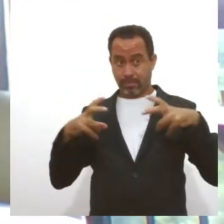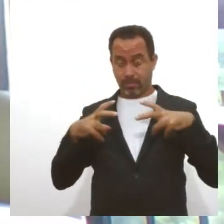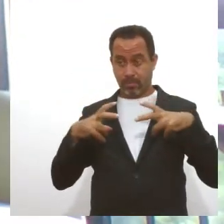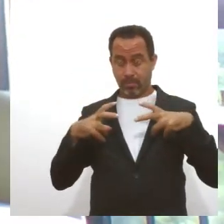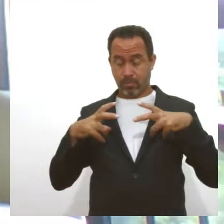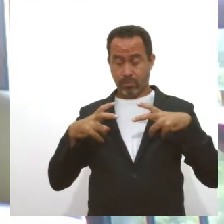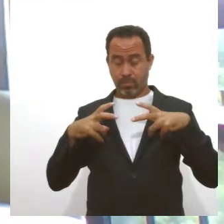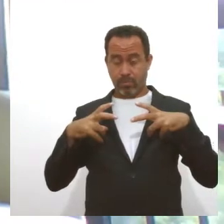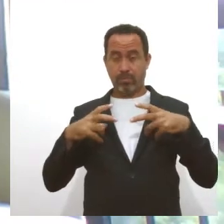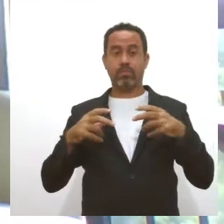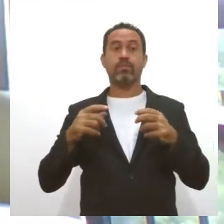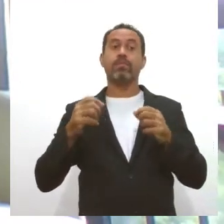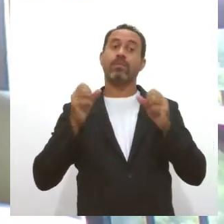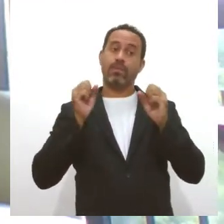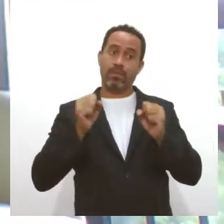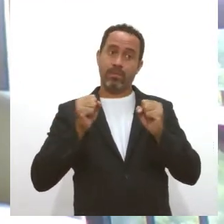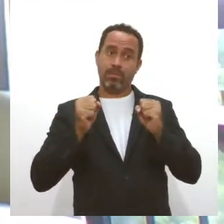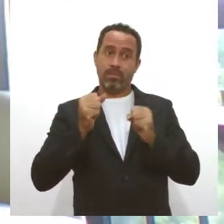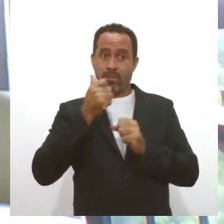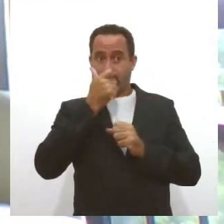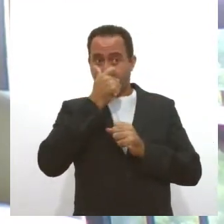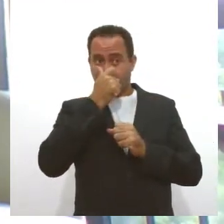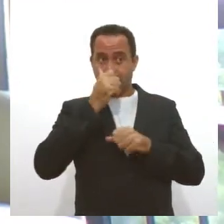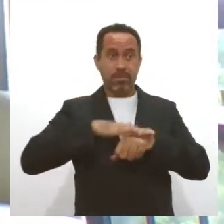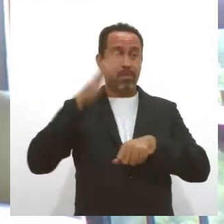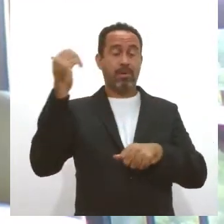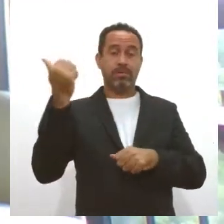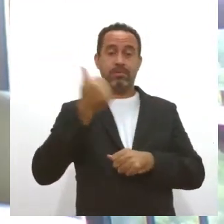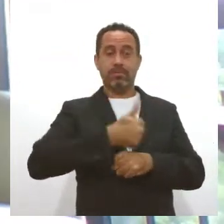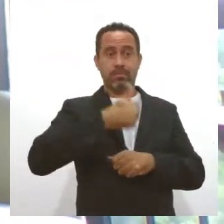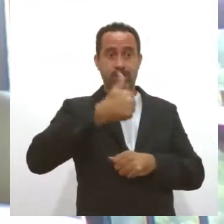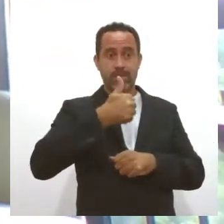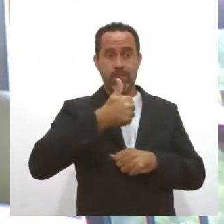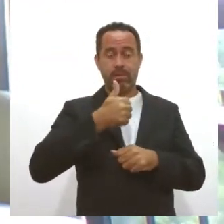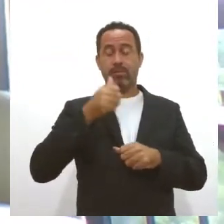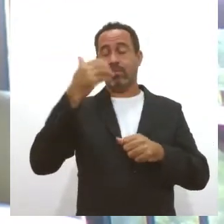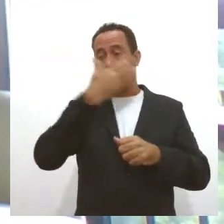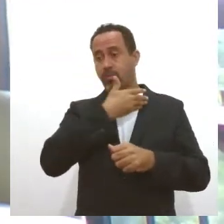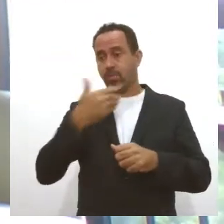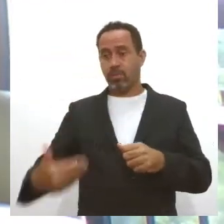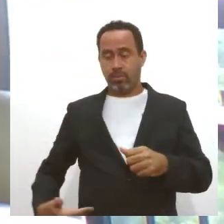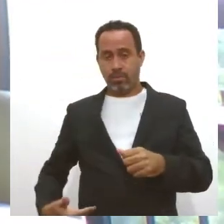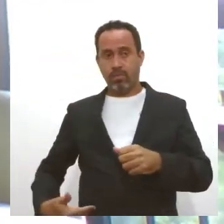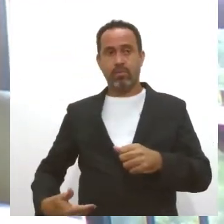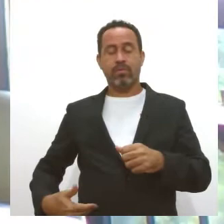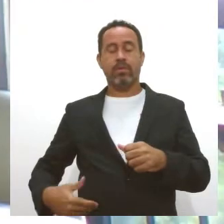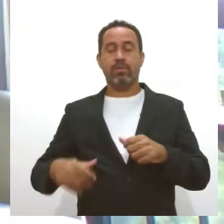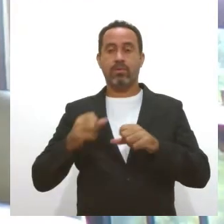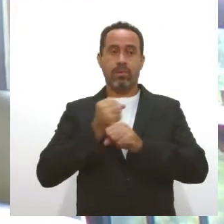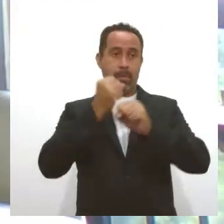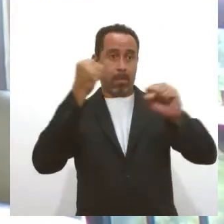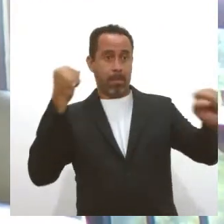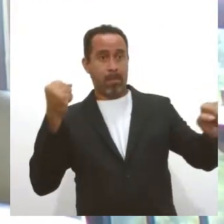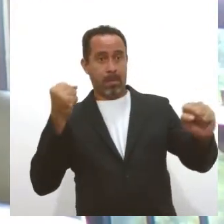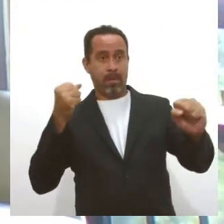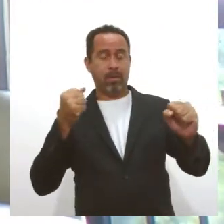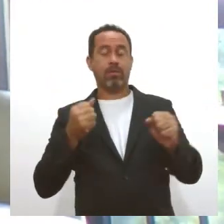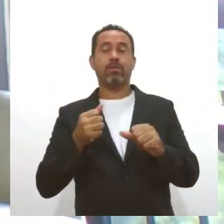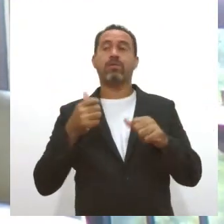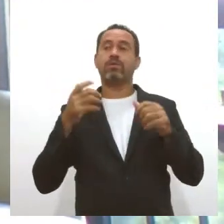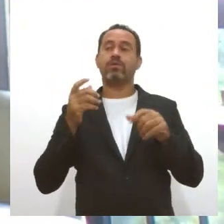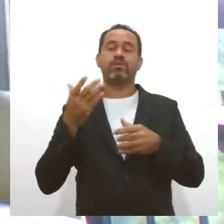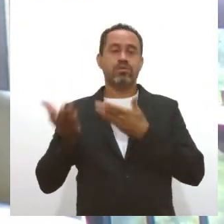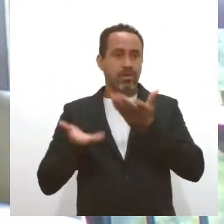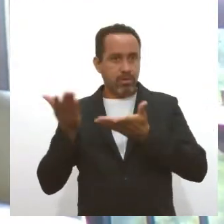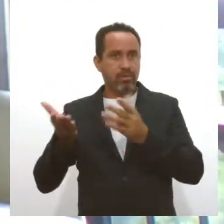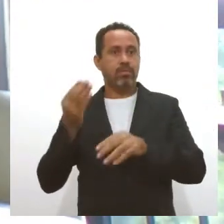é que eles realmente lotem mais cedo do que o da rede pública. Isso a gente observou na primeira onda e isso